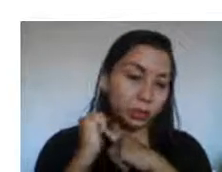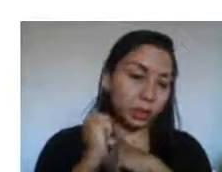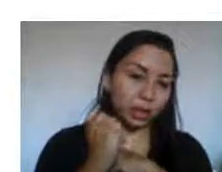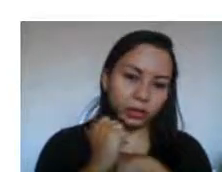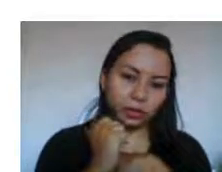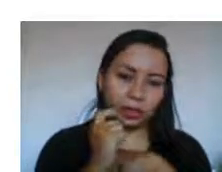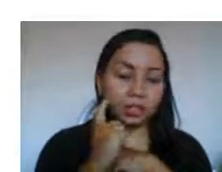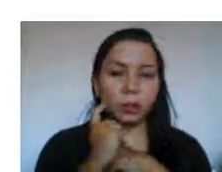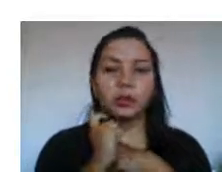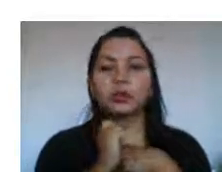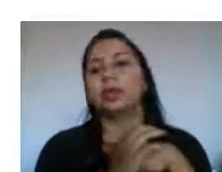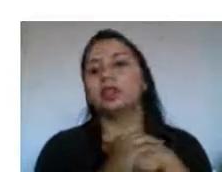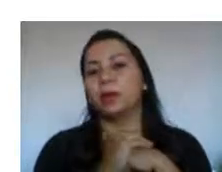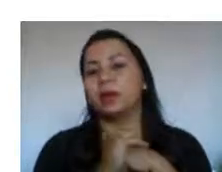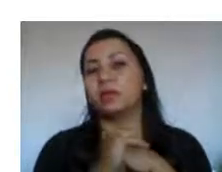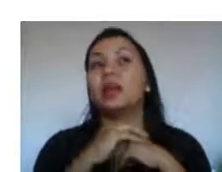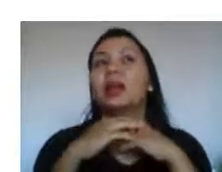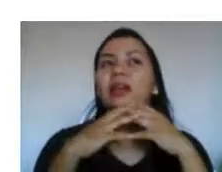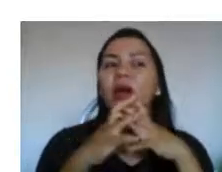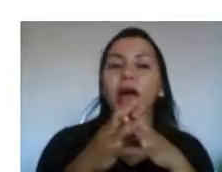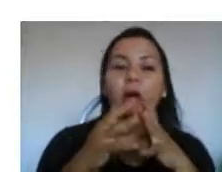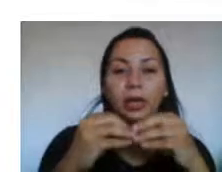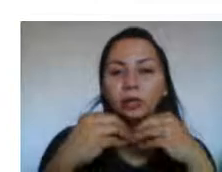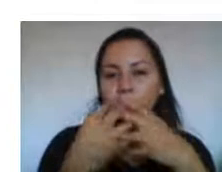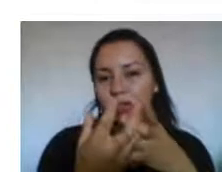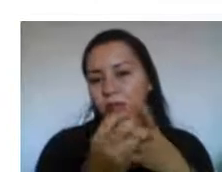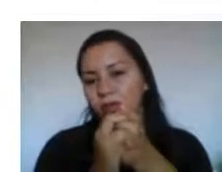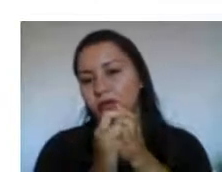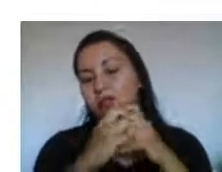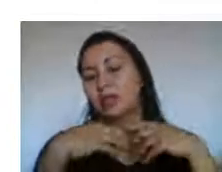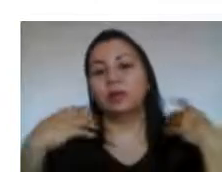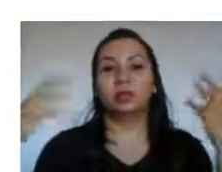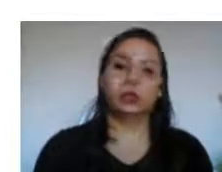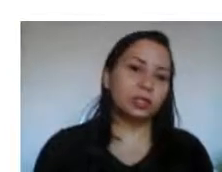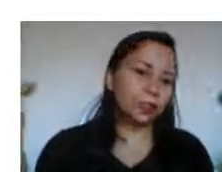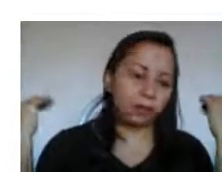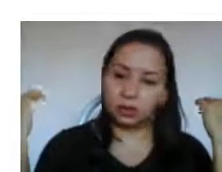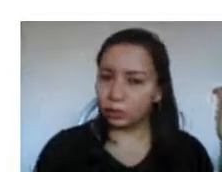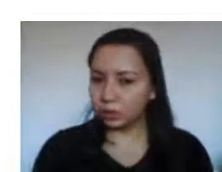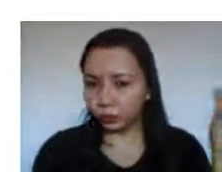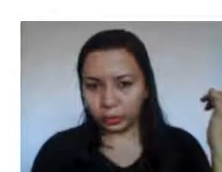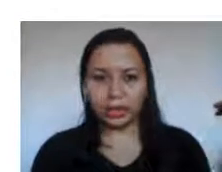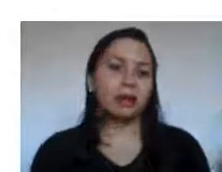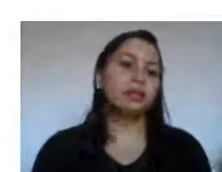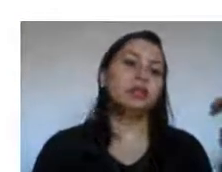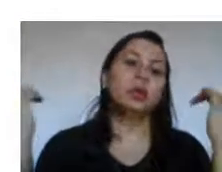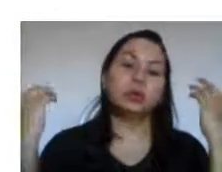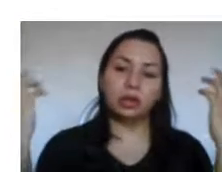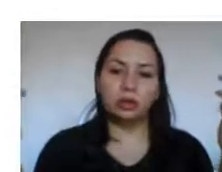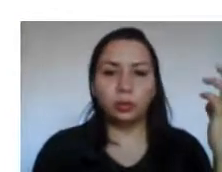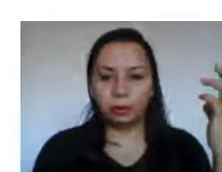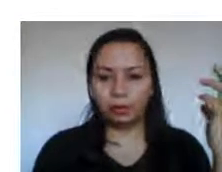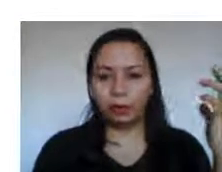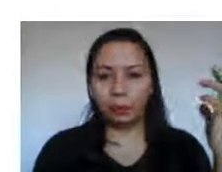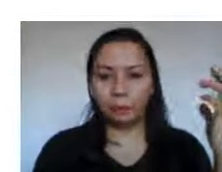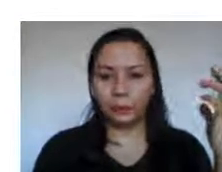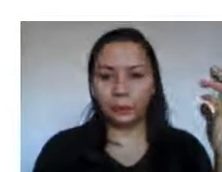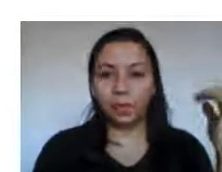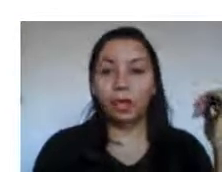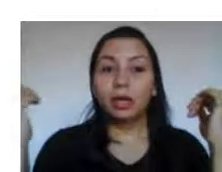em ambientes, principalmente no ambiente marinho, que aumenta o aquecimento dessas águas e algumas espécies não são toleráveis, não conseguem